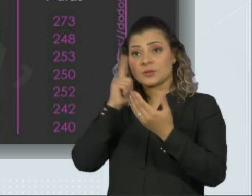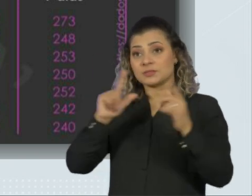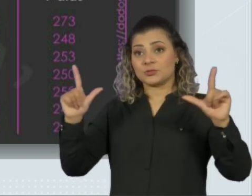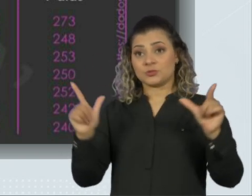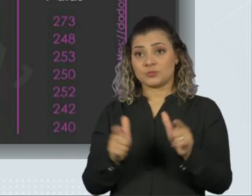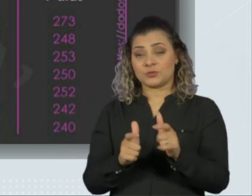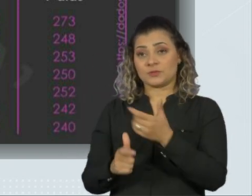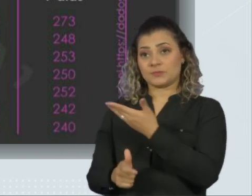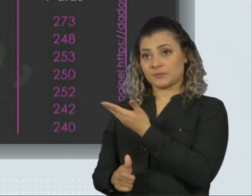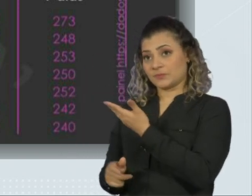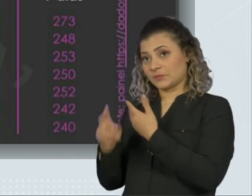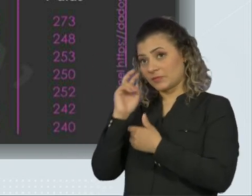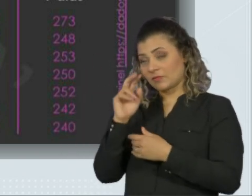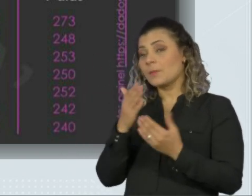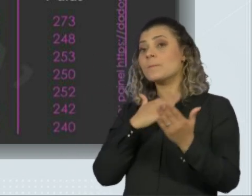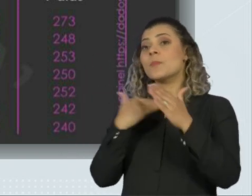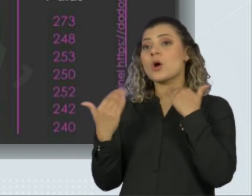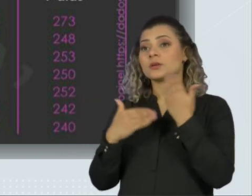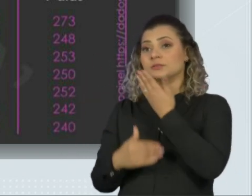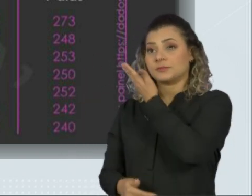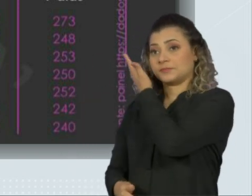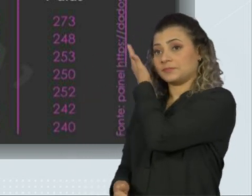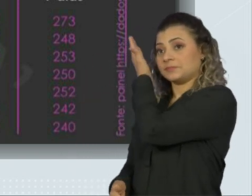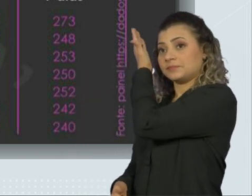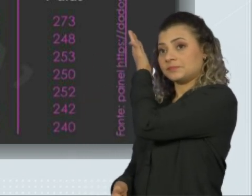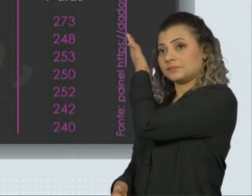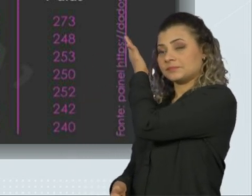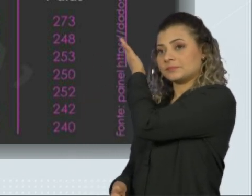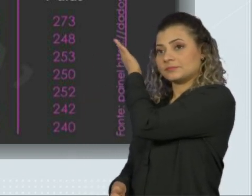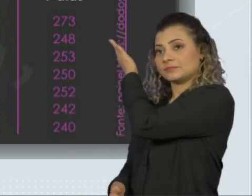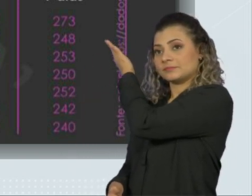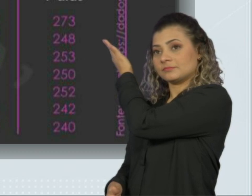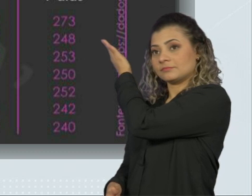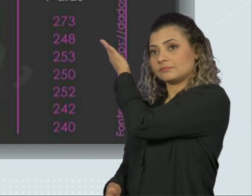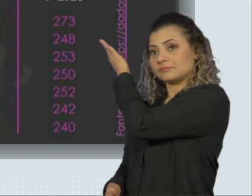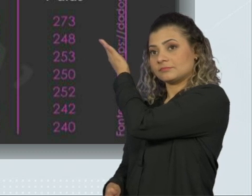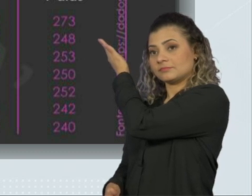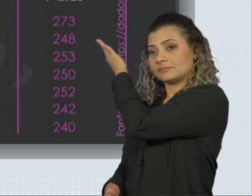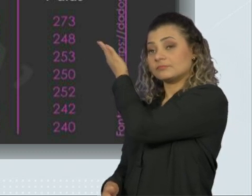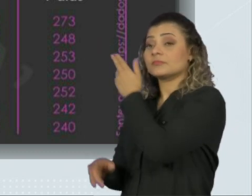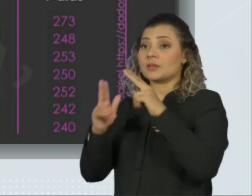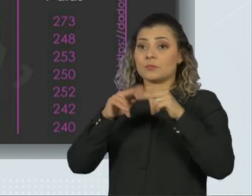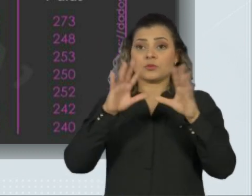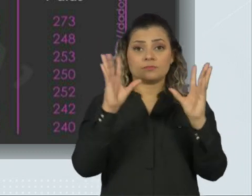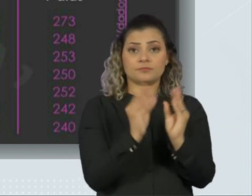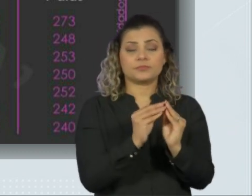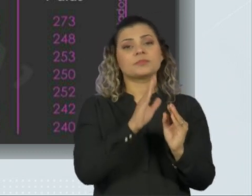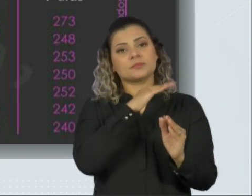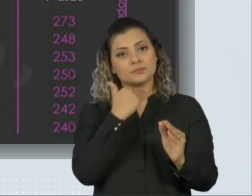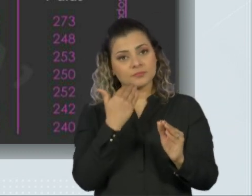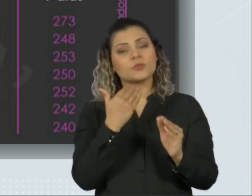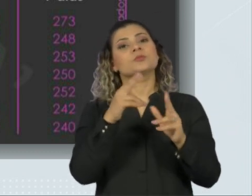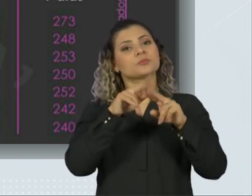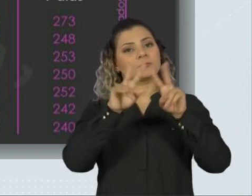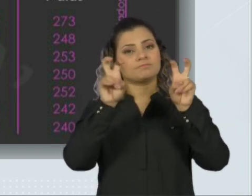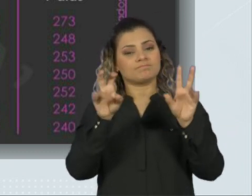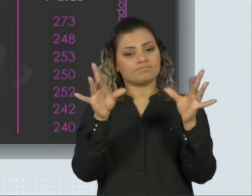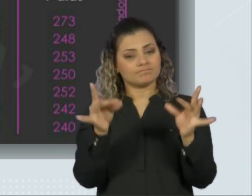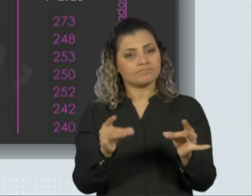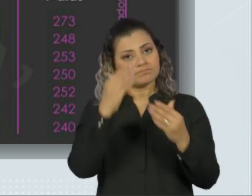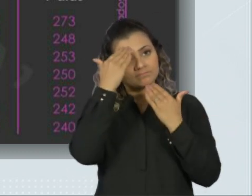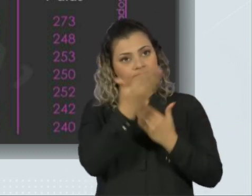da semana, mostrando essa tendência de redução no número de óbitos. Era isso, governador. Muito obrigado. Muito obrigado,